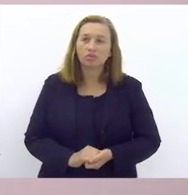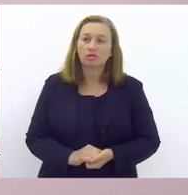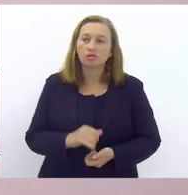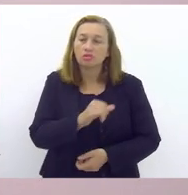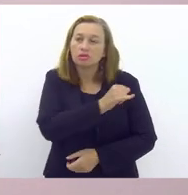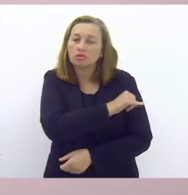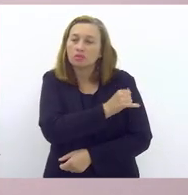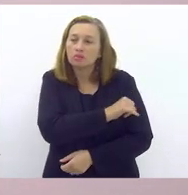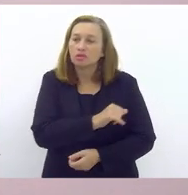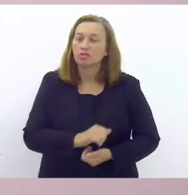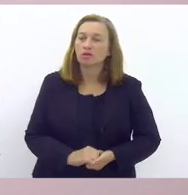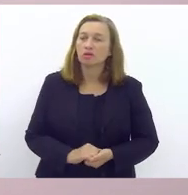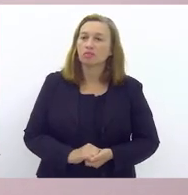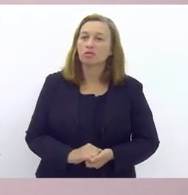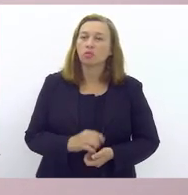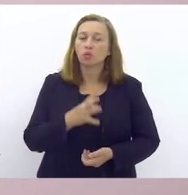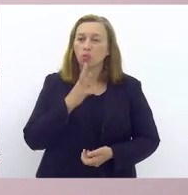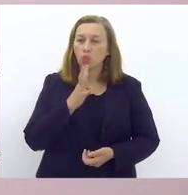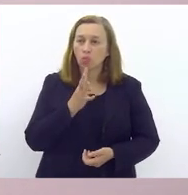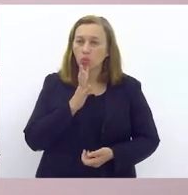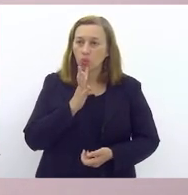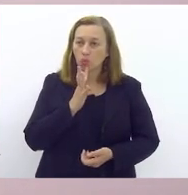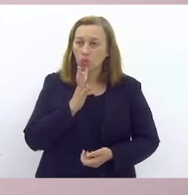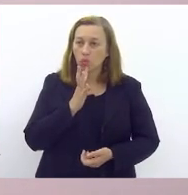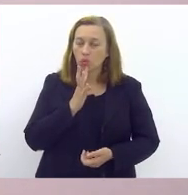Rio de Janeiro reconheça